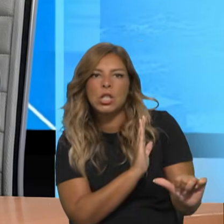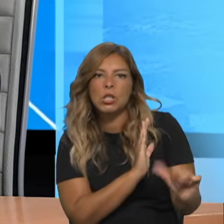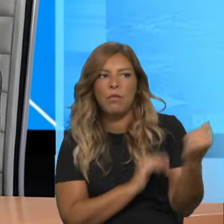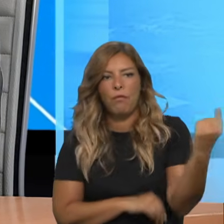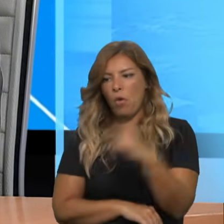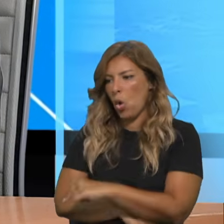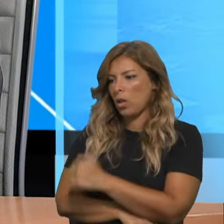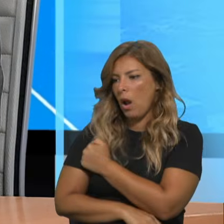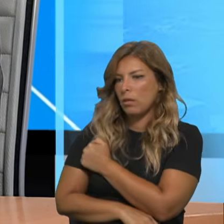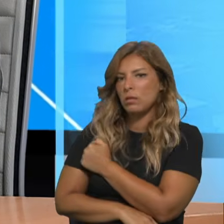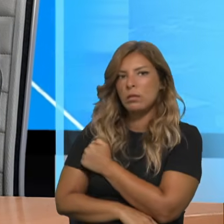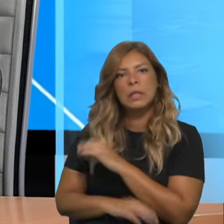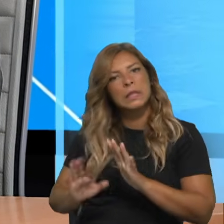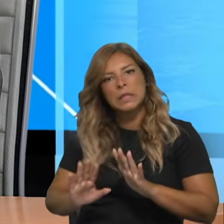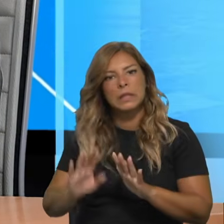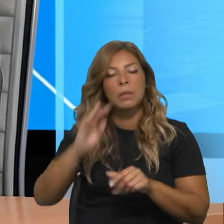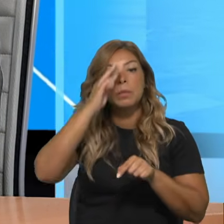locais de origem.